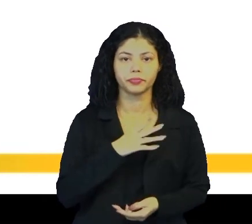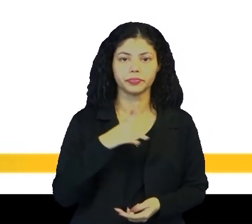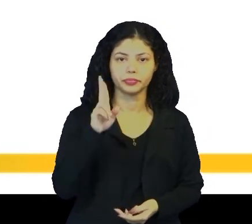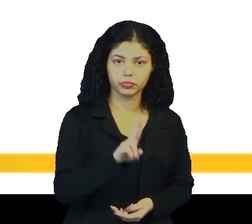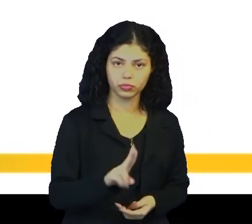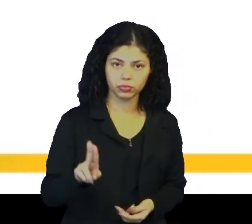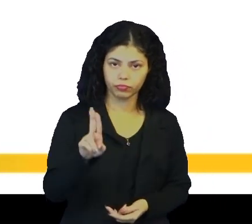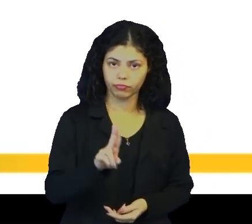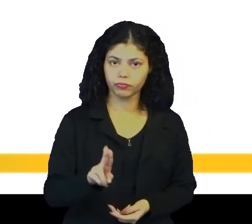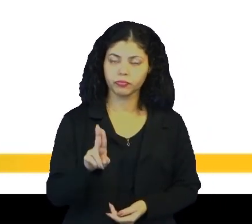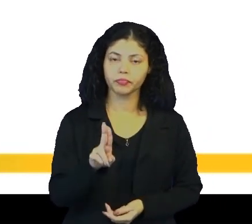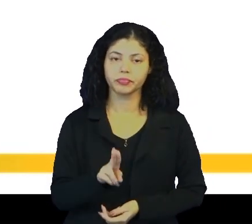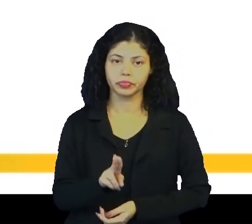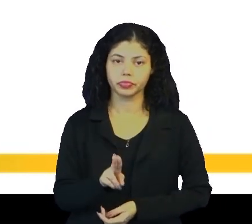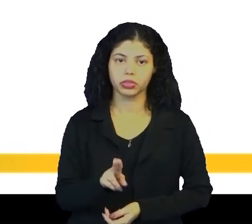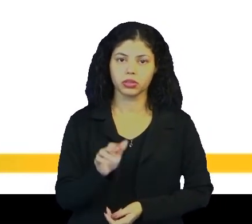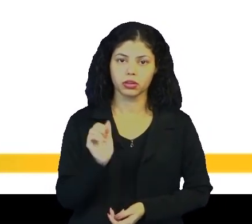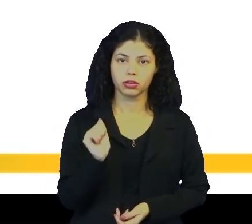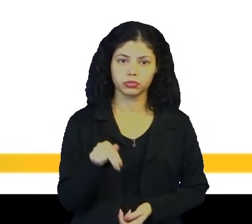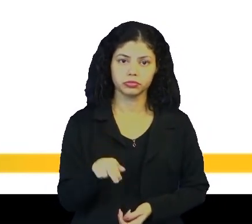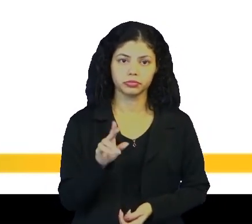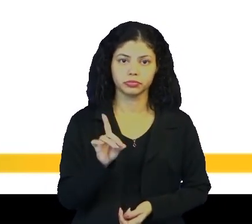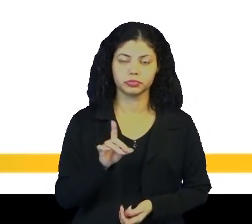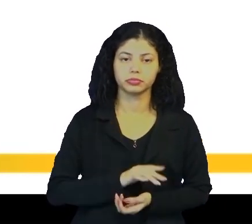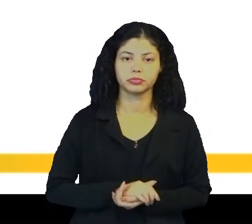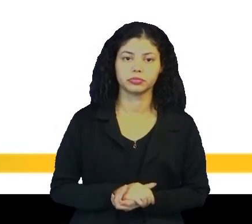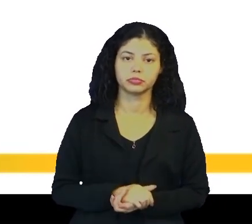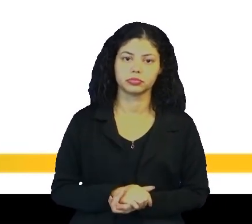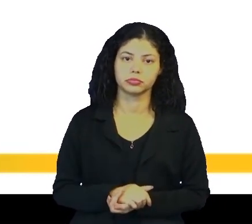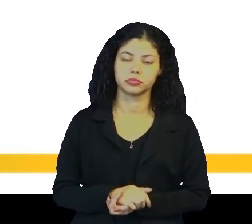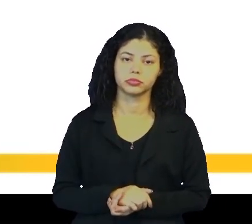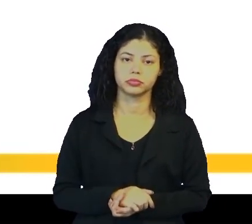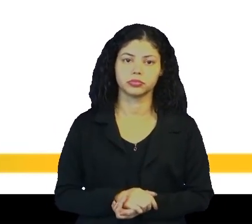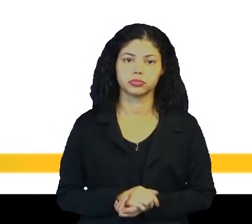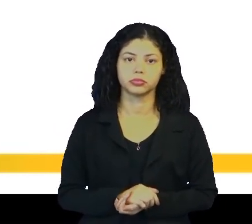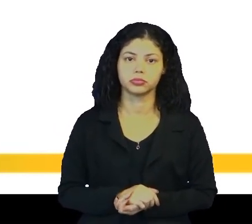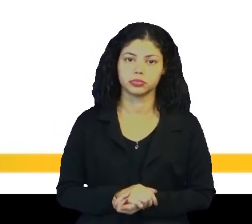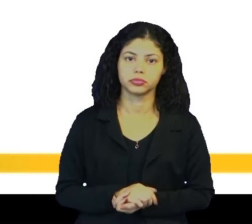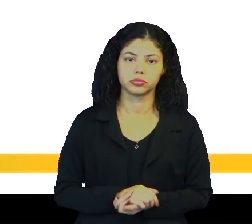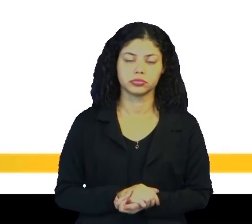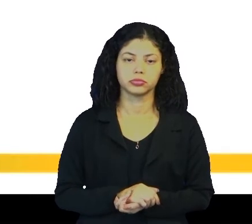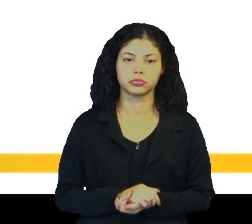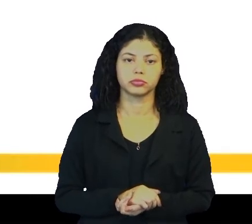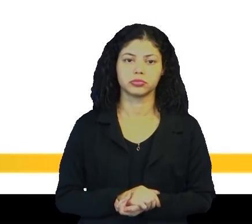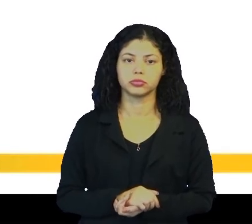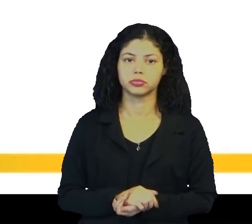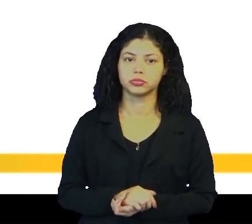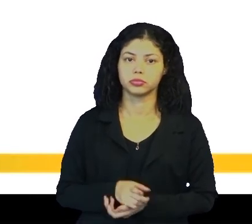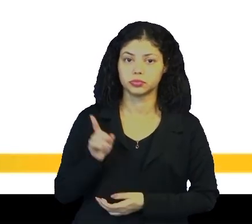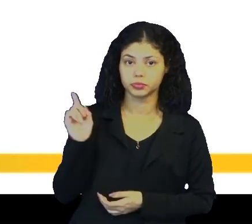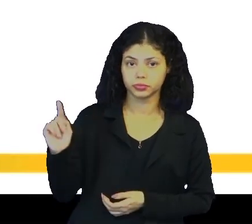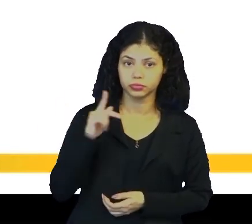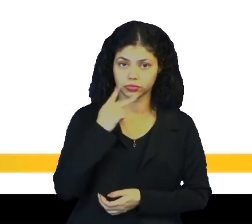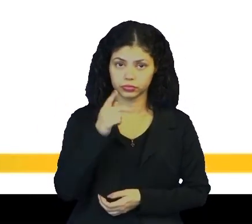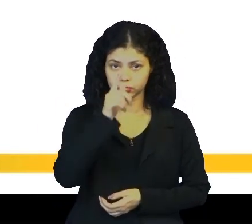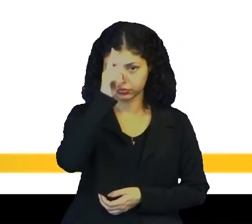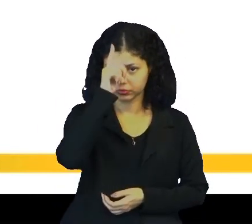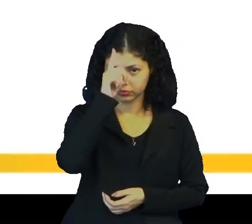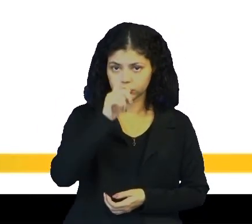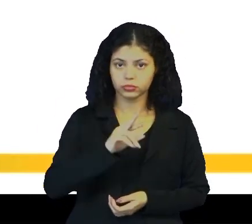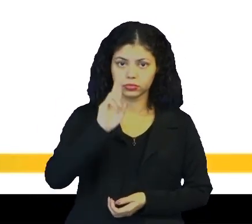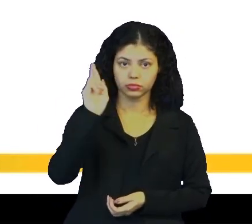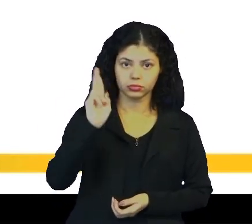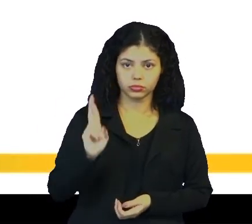e, em inglês, and, ok? He speaks German and Russian. Ele fala alemão